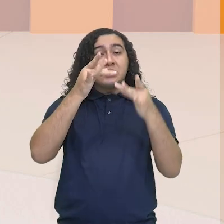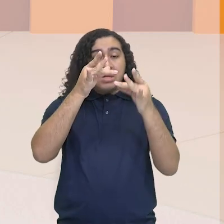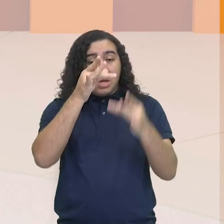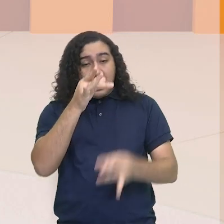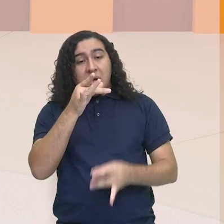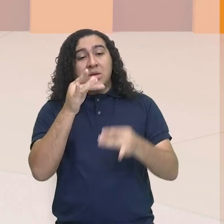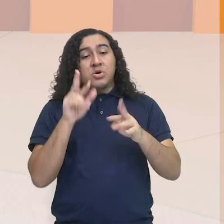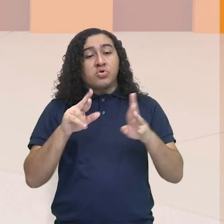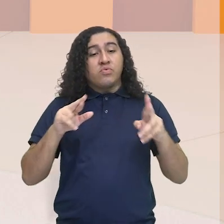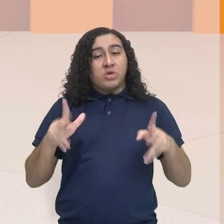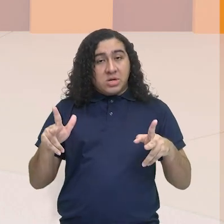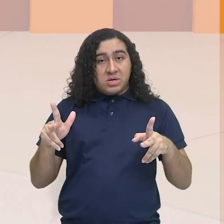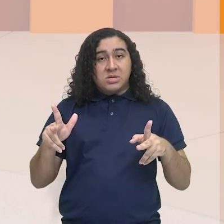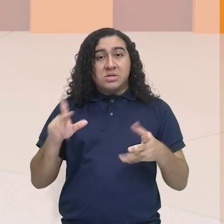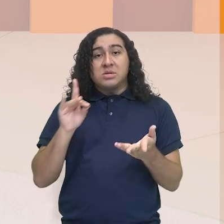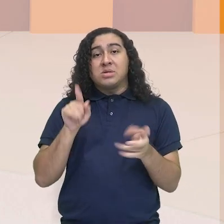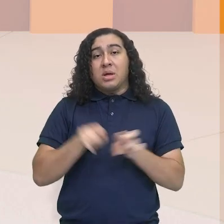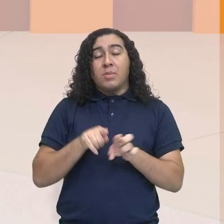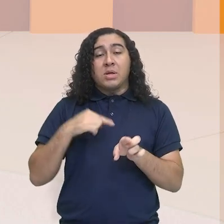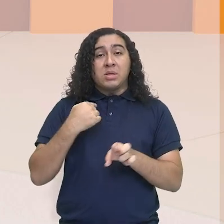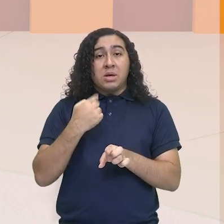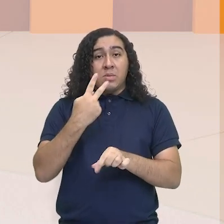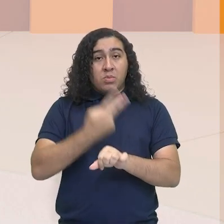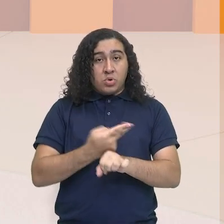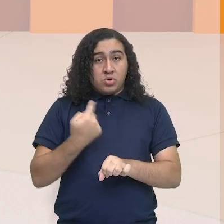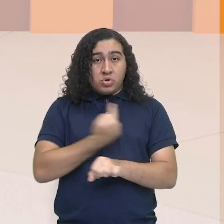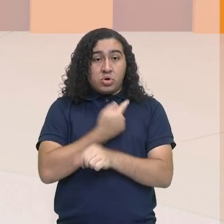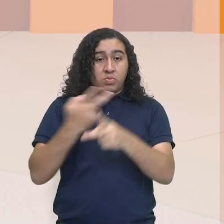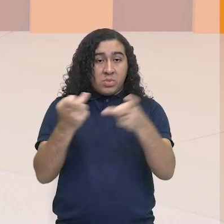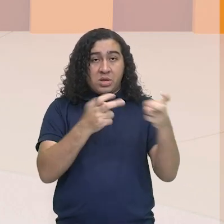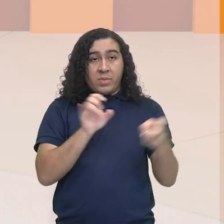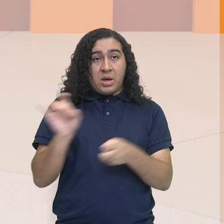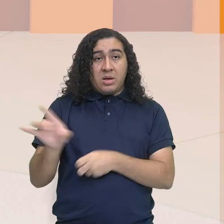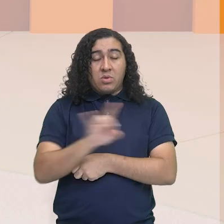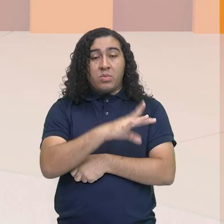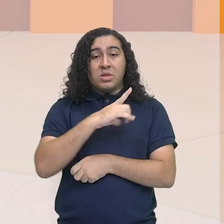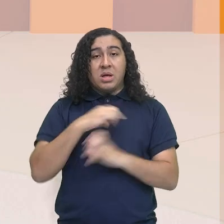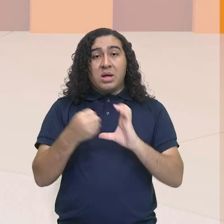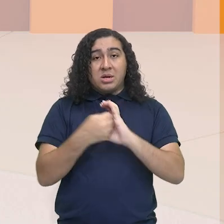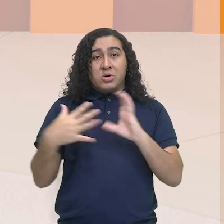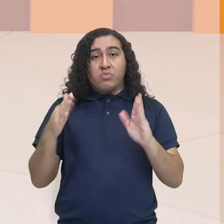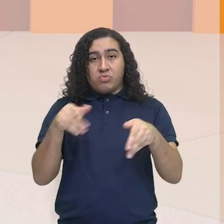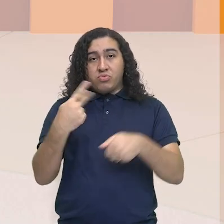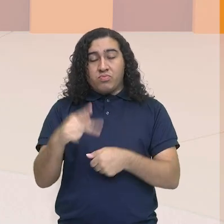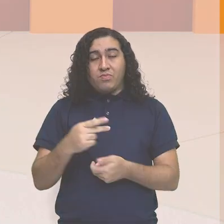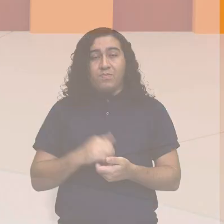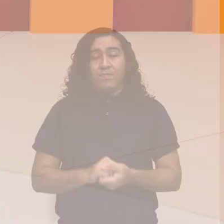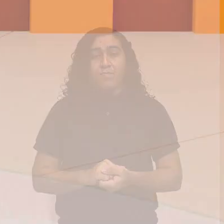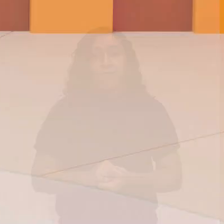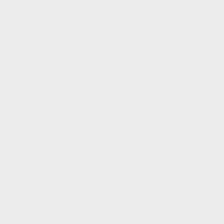diferentes realidades, e é isso que faz a gente perceber que cada uma tem as suas características específicas.